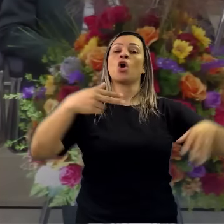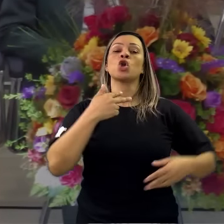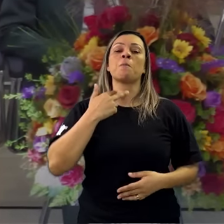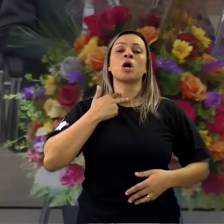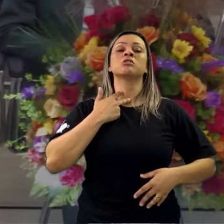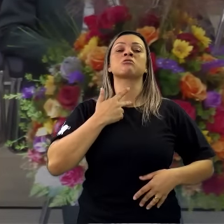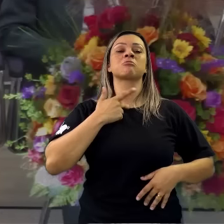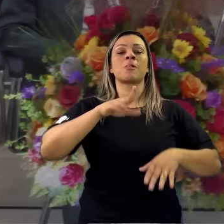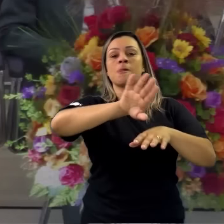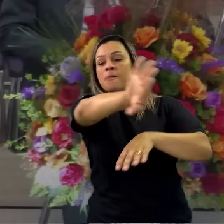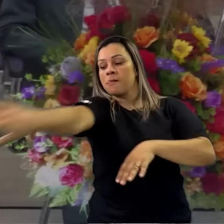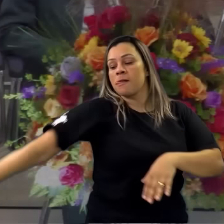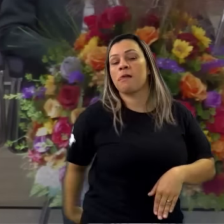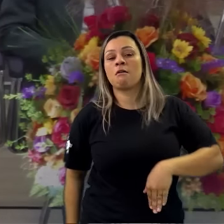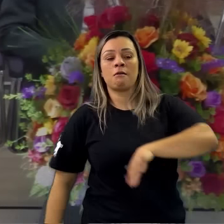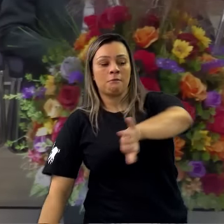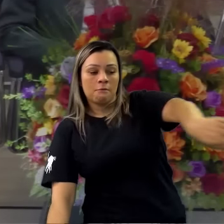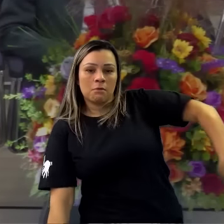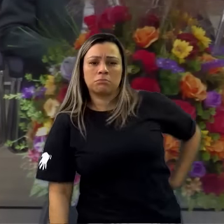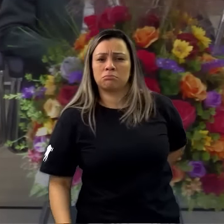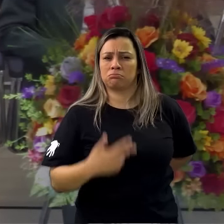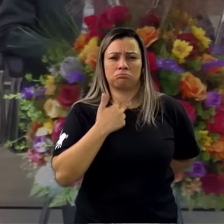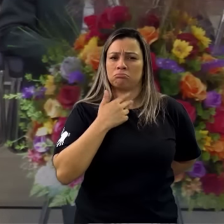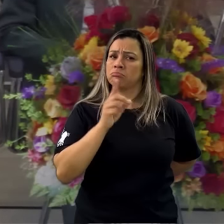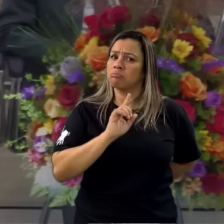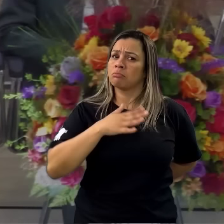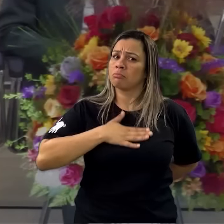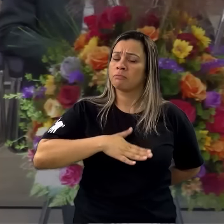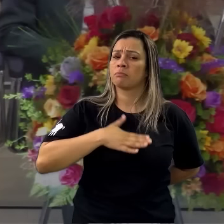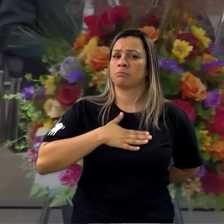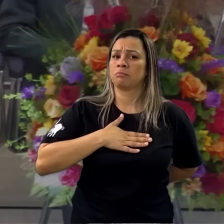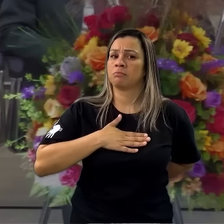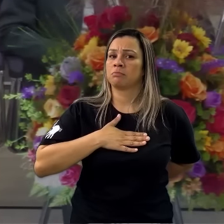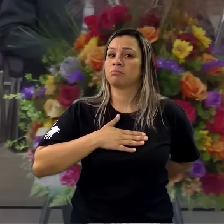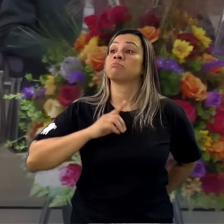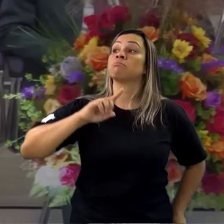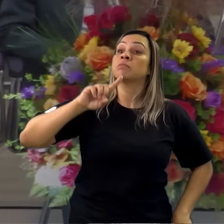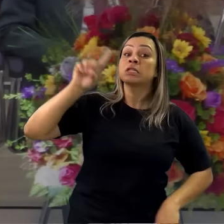chamou pode dar glória que você vai chegar aonde Jesus chamou